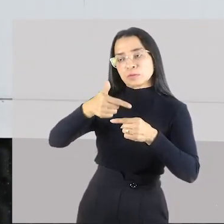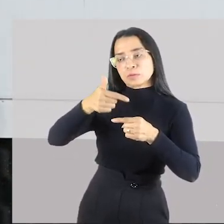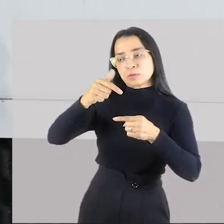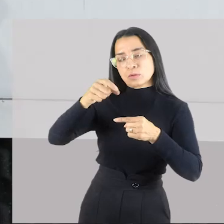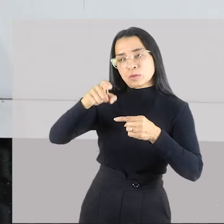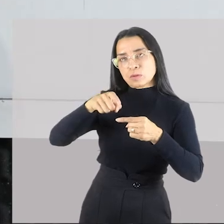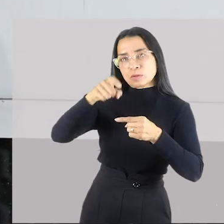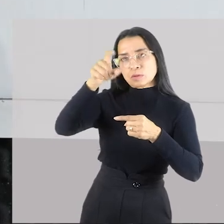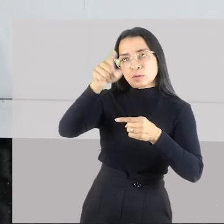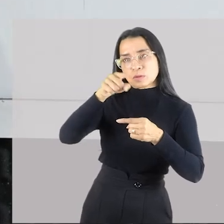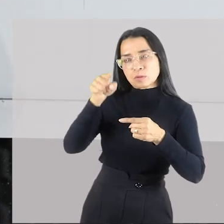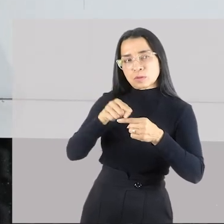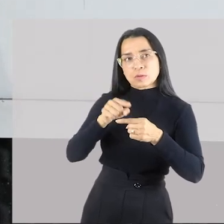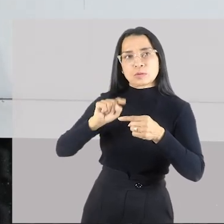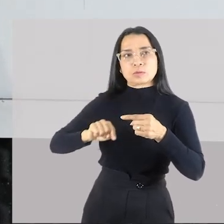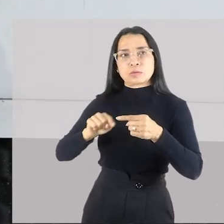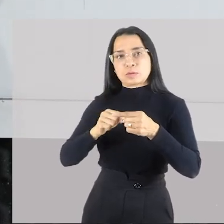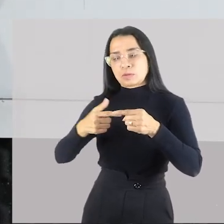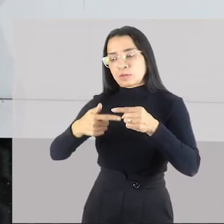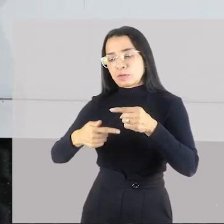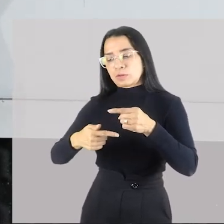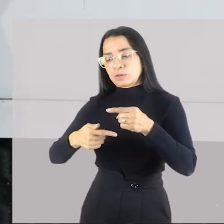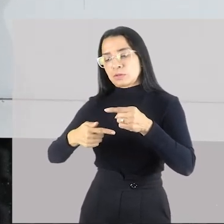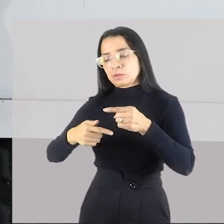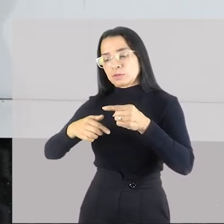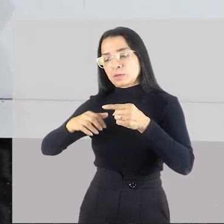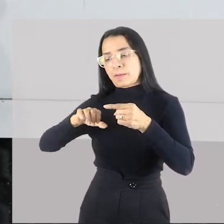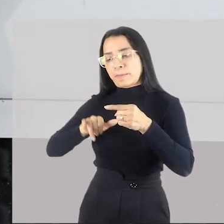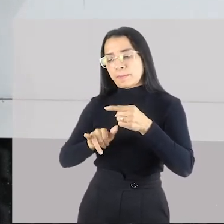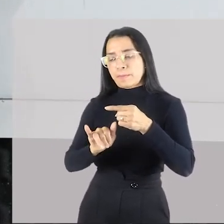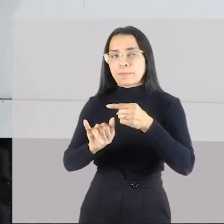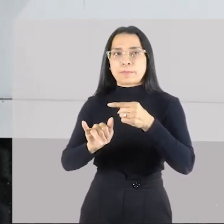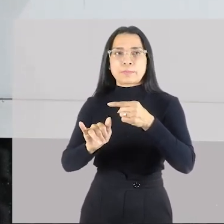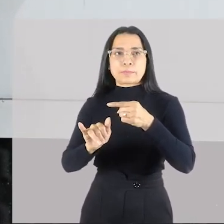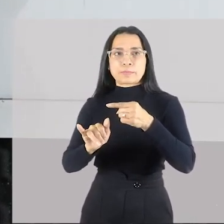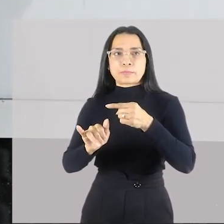Y mais 6y dá 7y.